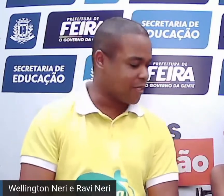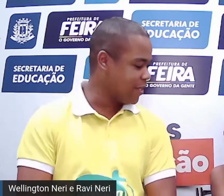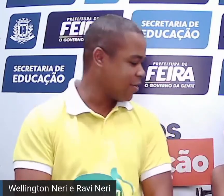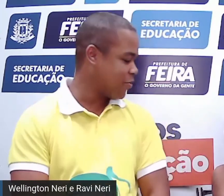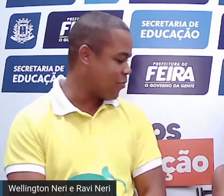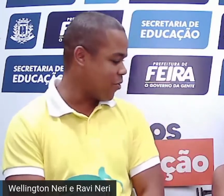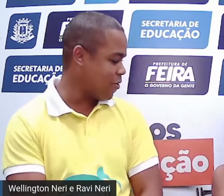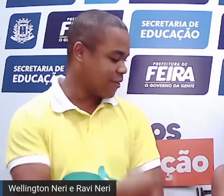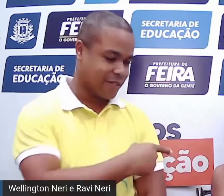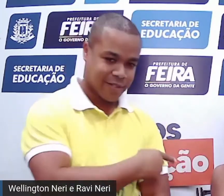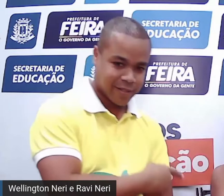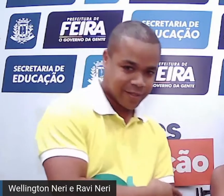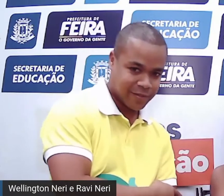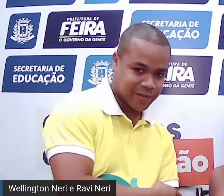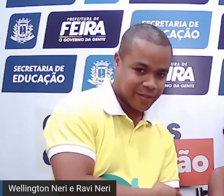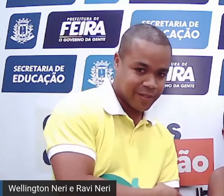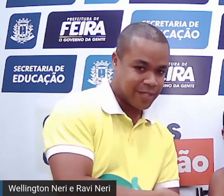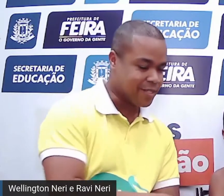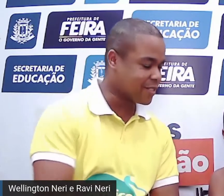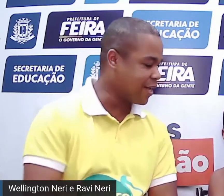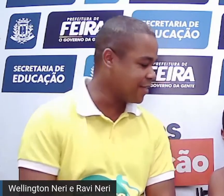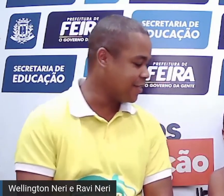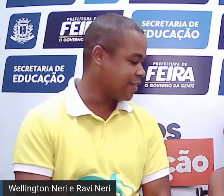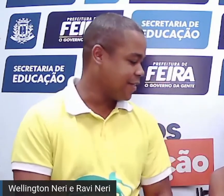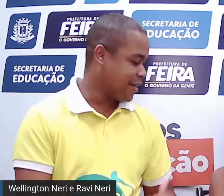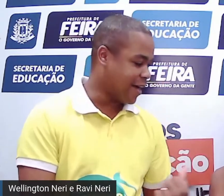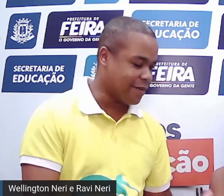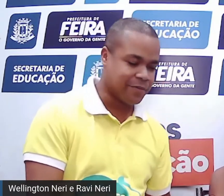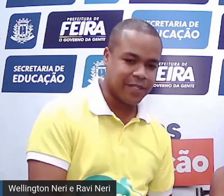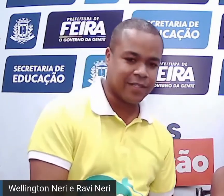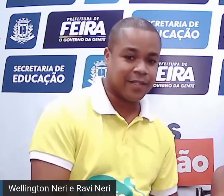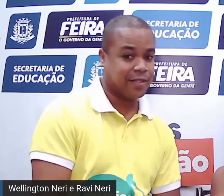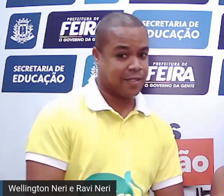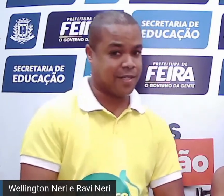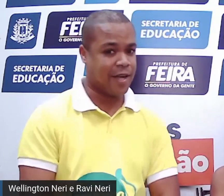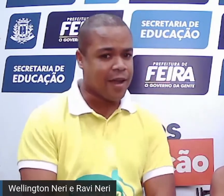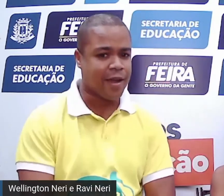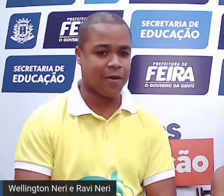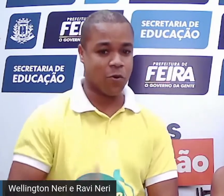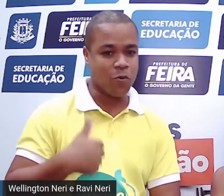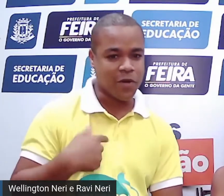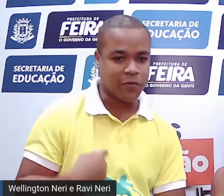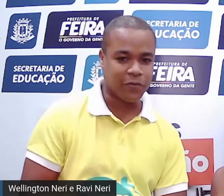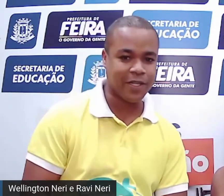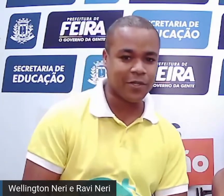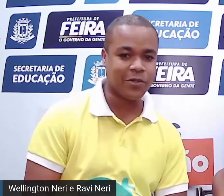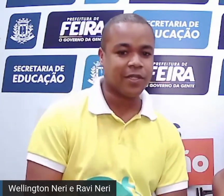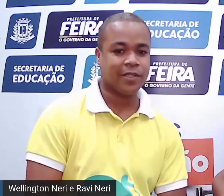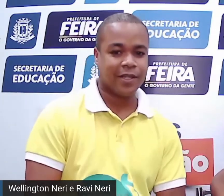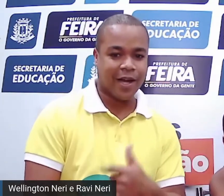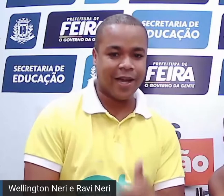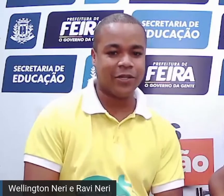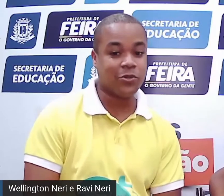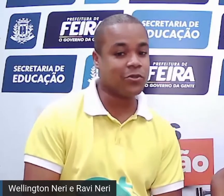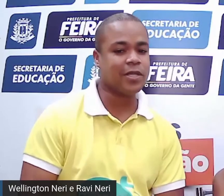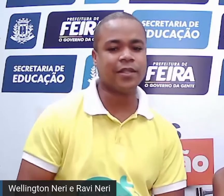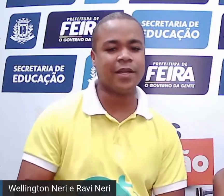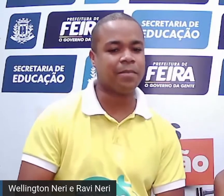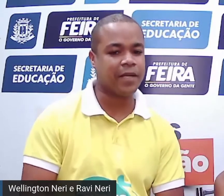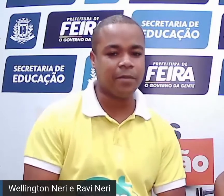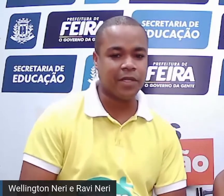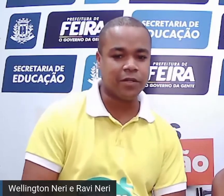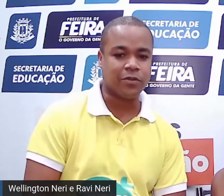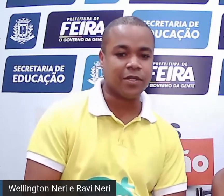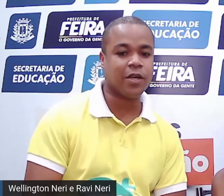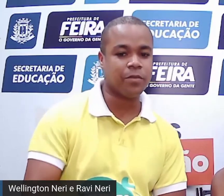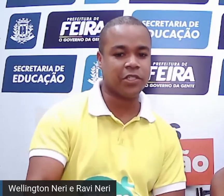Estou aqui com... Ravi! Isso aí! Ravi, que é o meu filho, aluno e